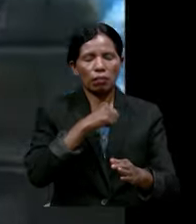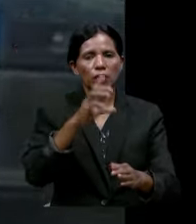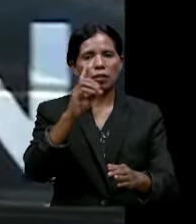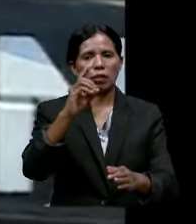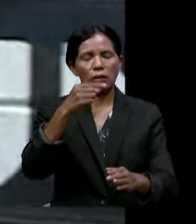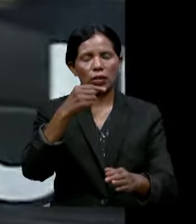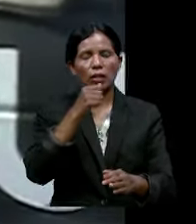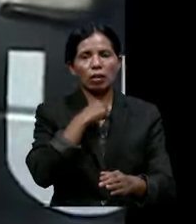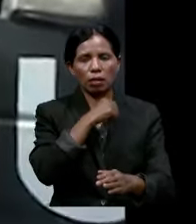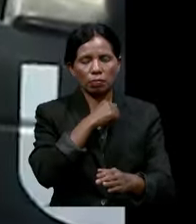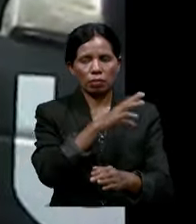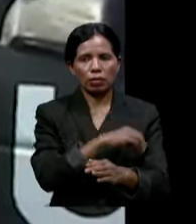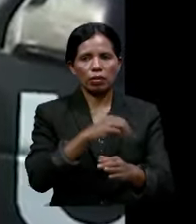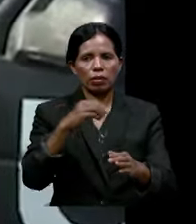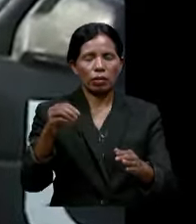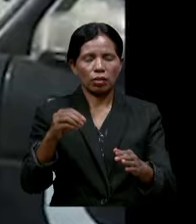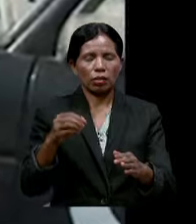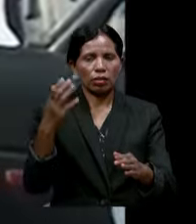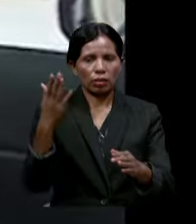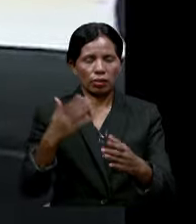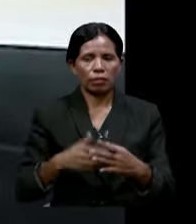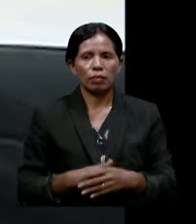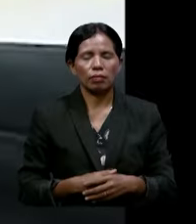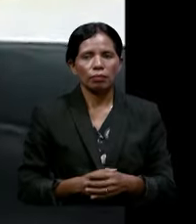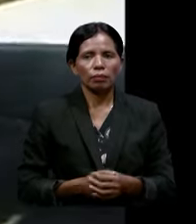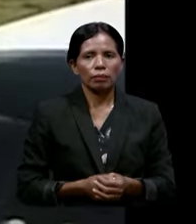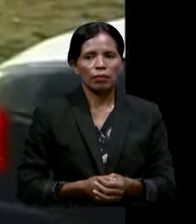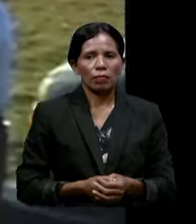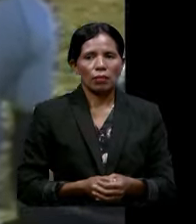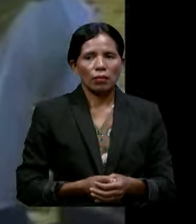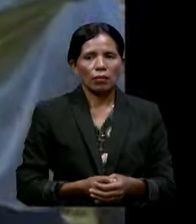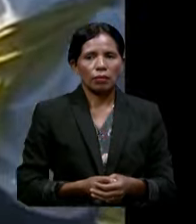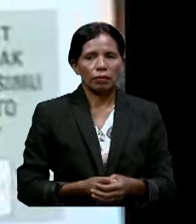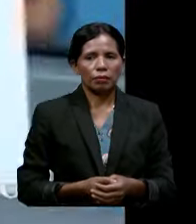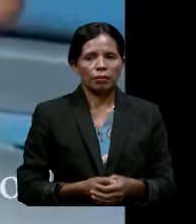no hahu konvensão ne iha península Leo Borges Tito Silva Ziemen